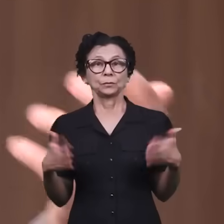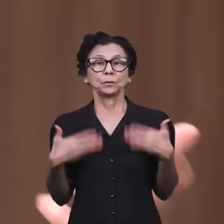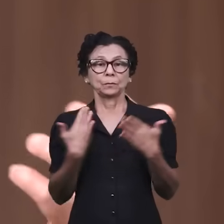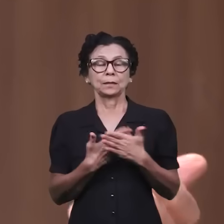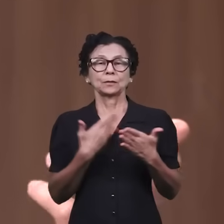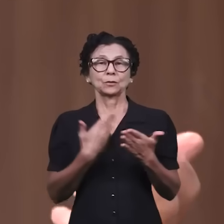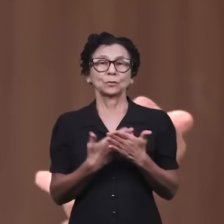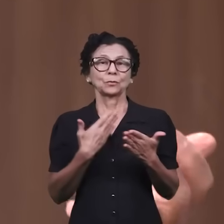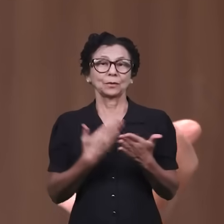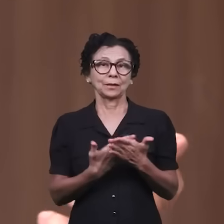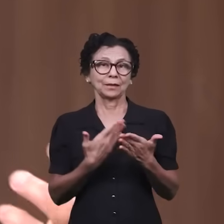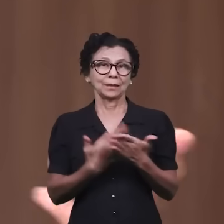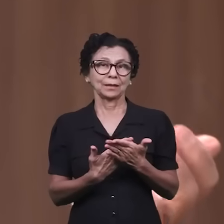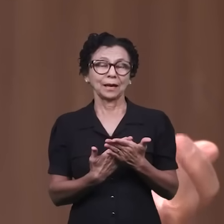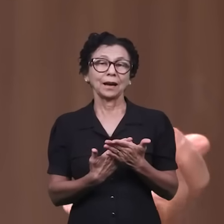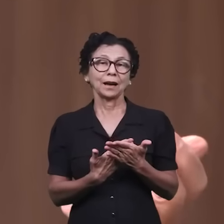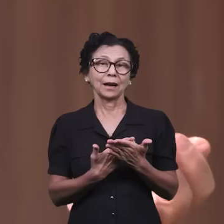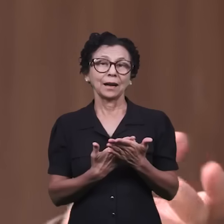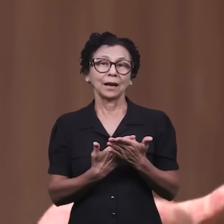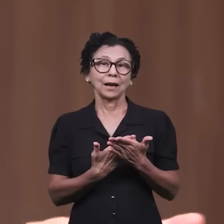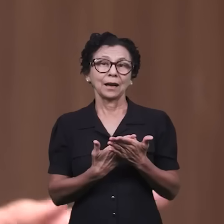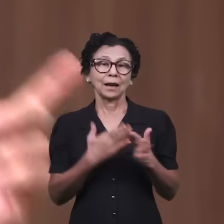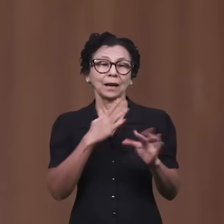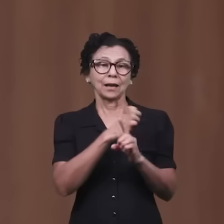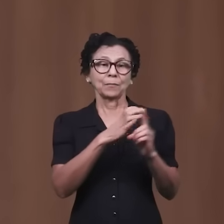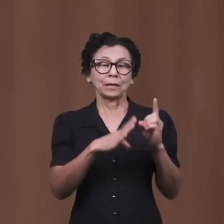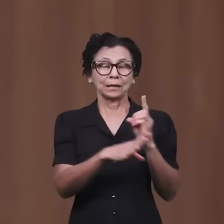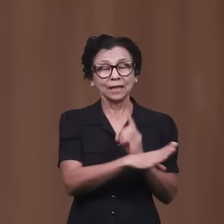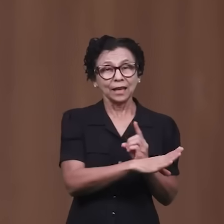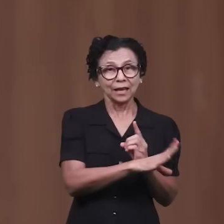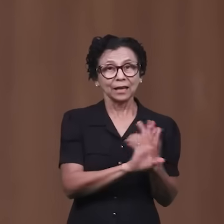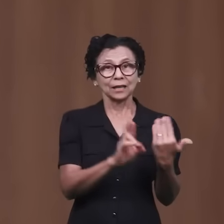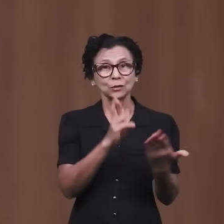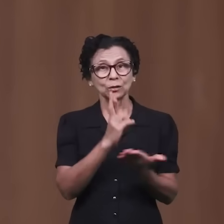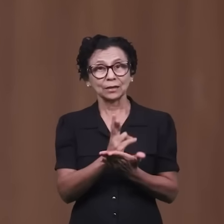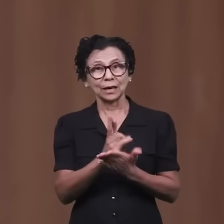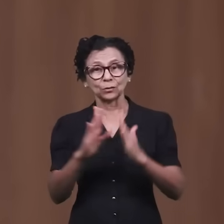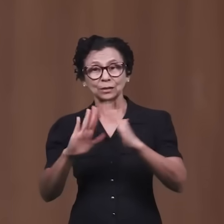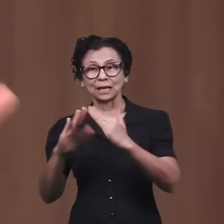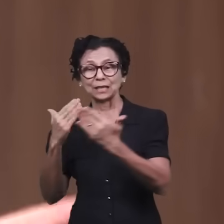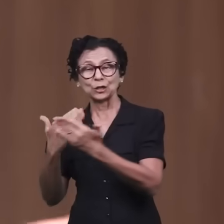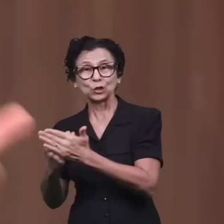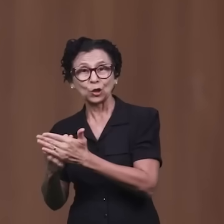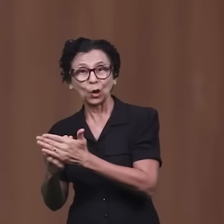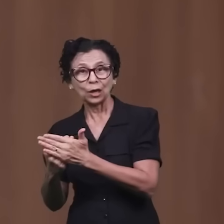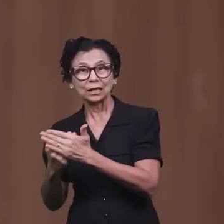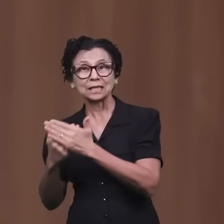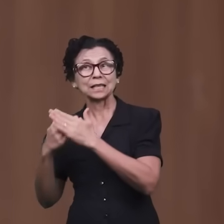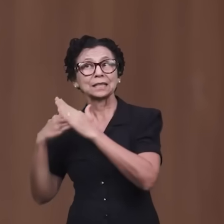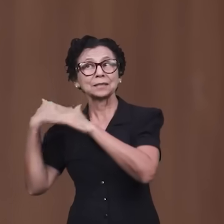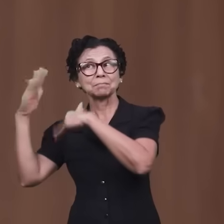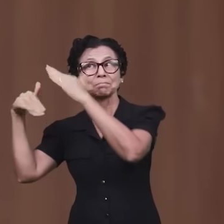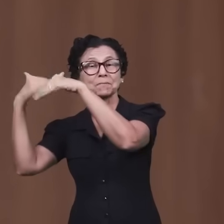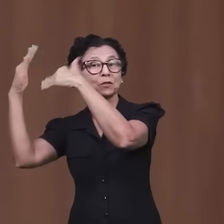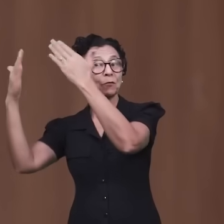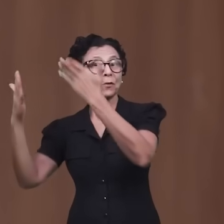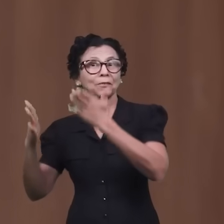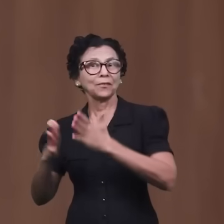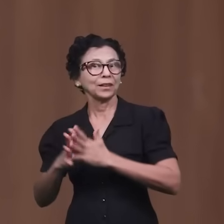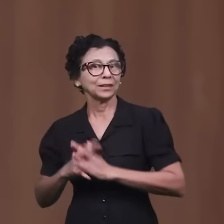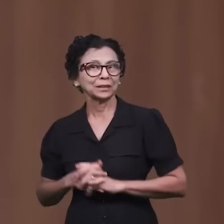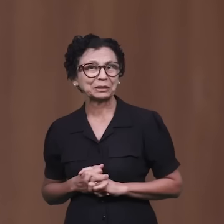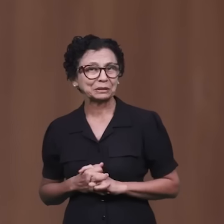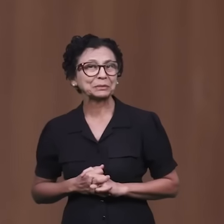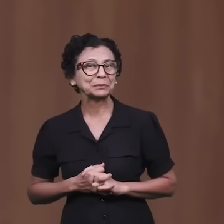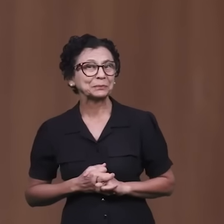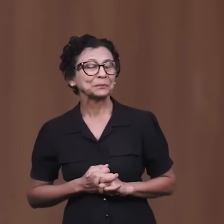estudar escola bíblica de tal maneira que elas melhoraram na escola. Isso refletiu na escola. Lá na escola,